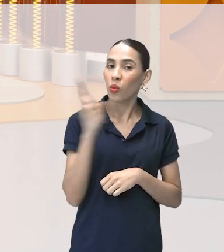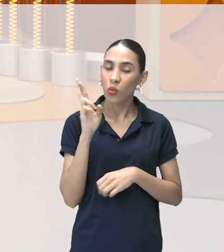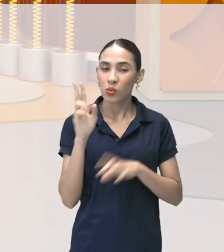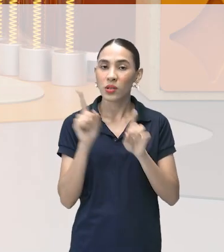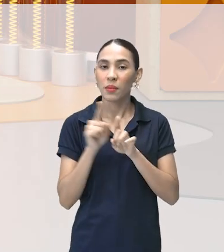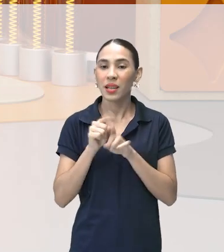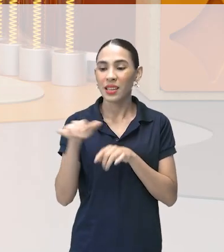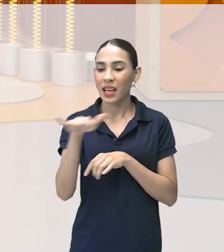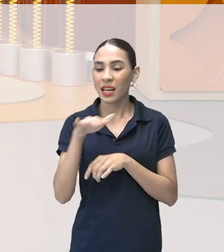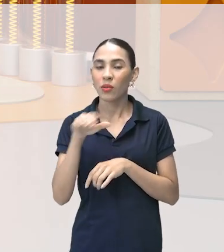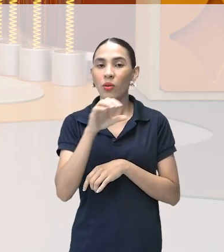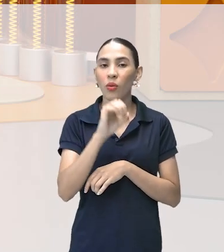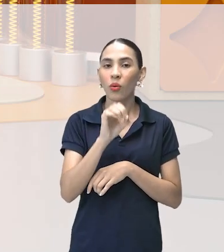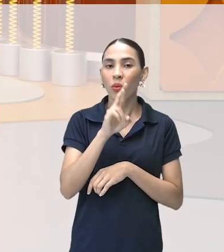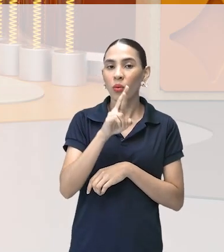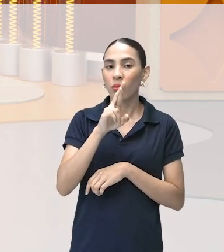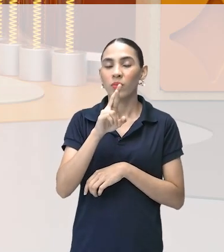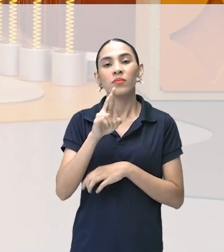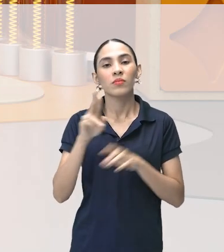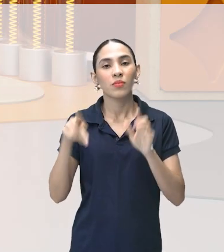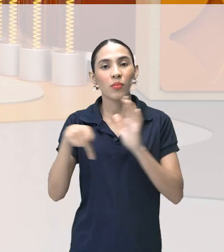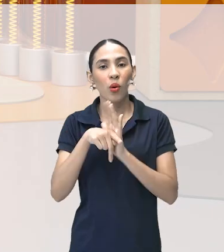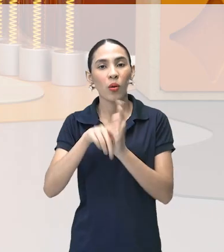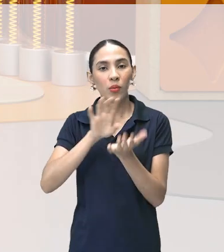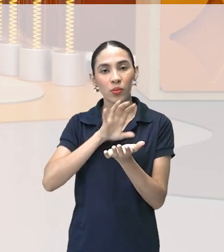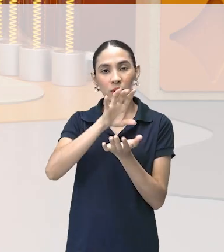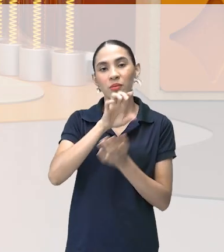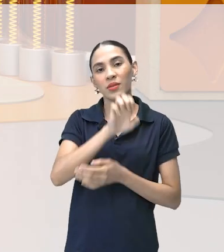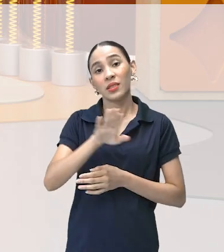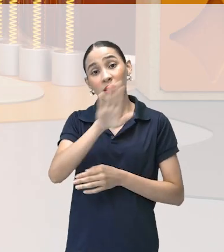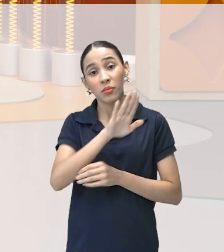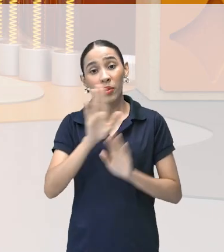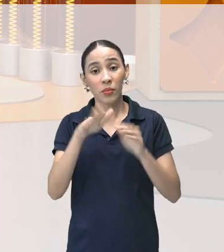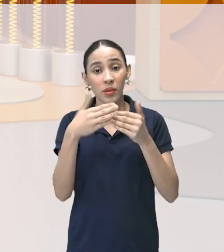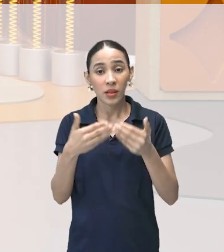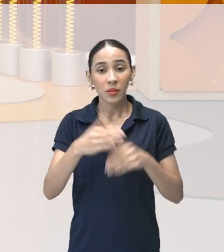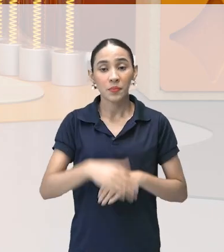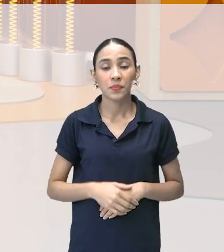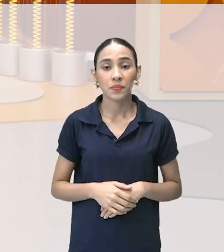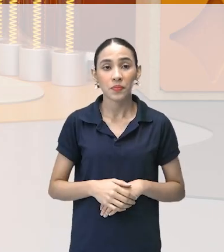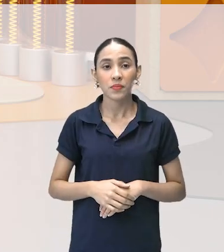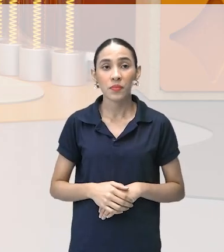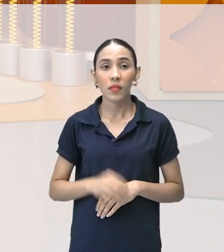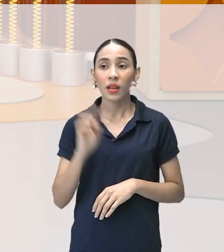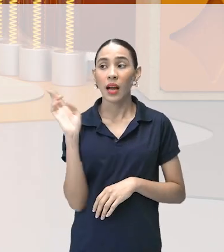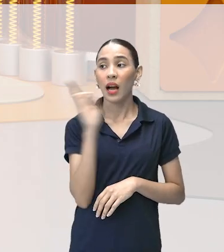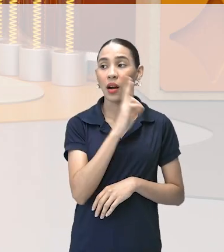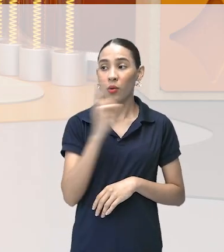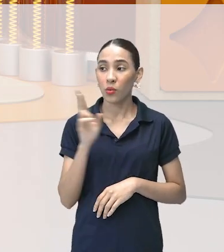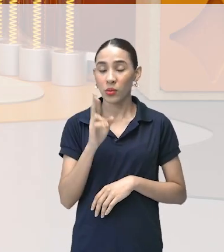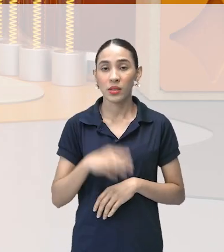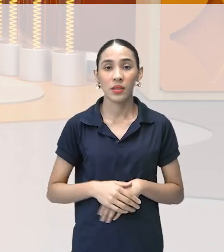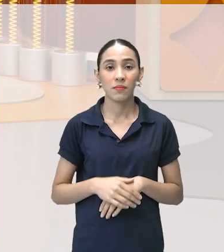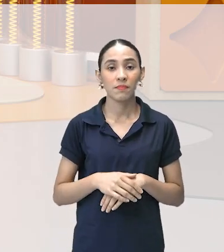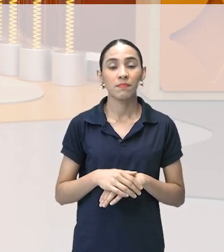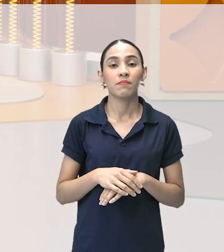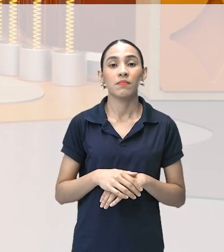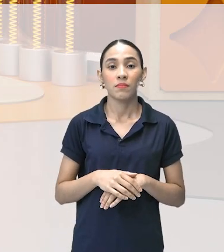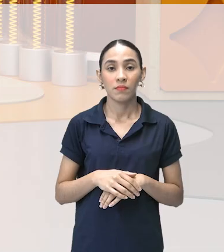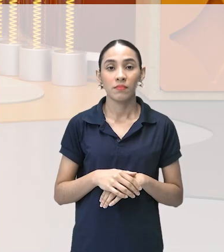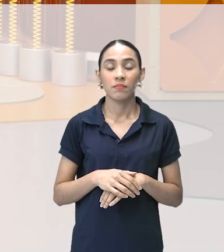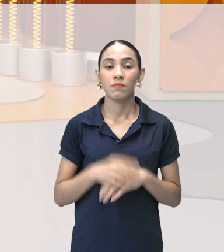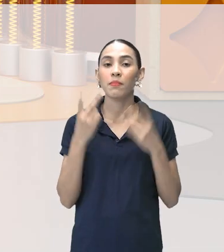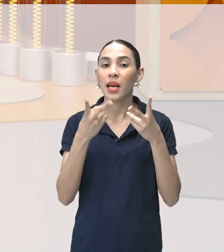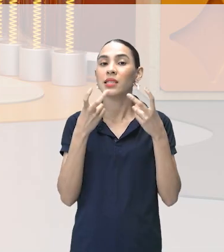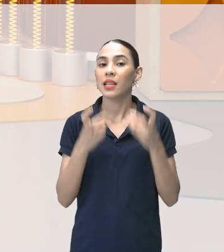na região oriental do continente europeu. Então, olha só, A Rússia se vê, né, que